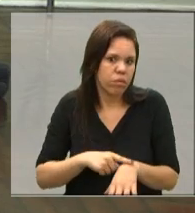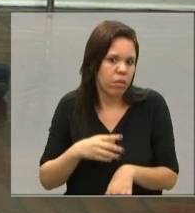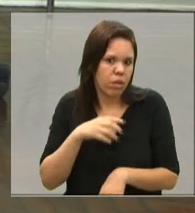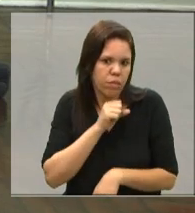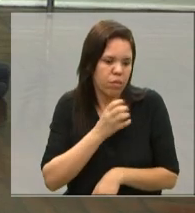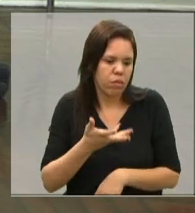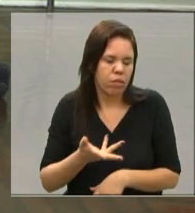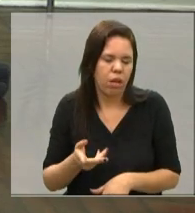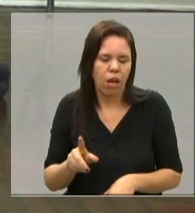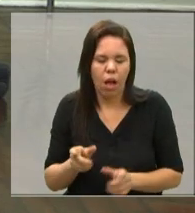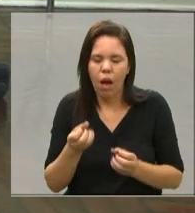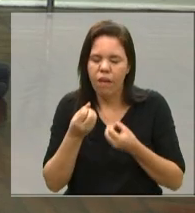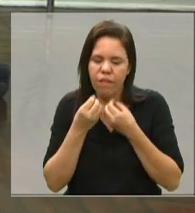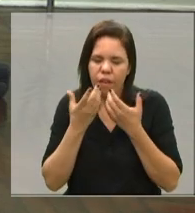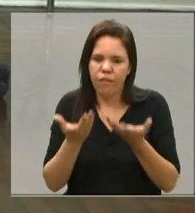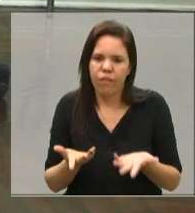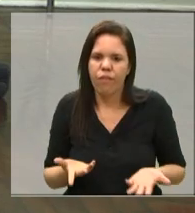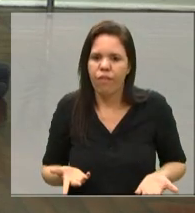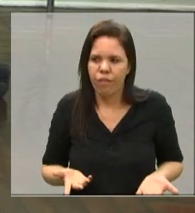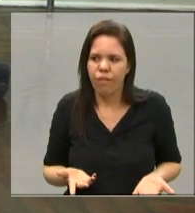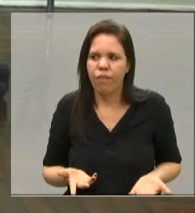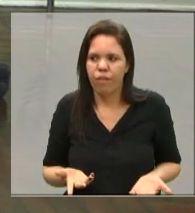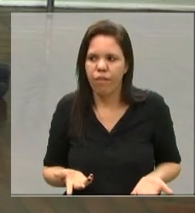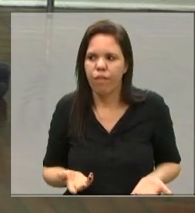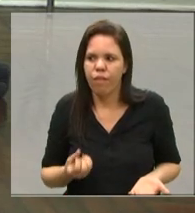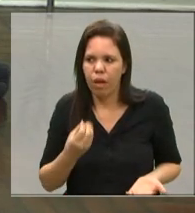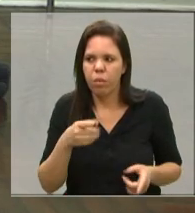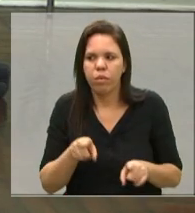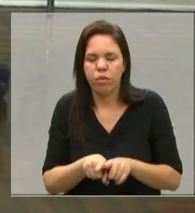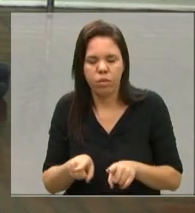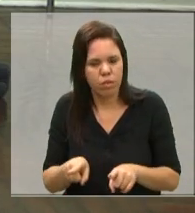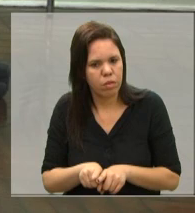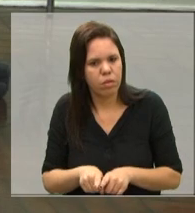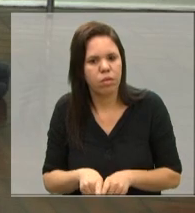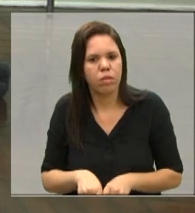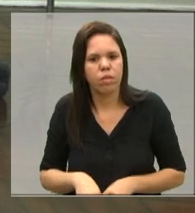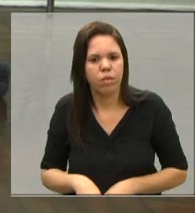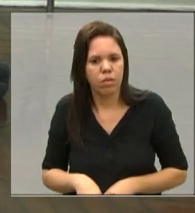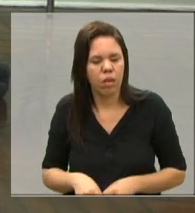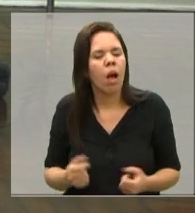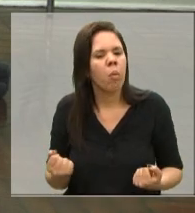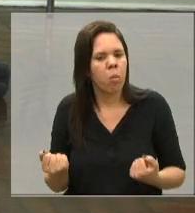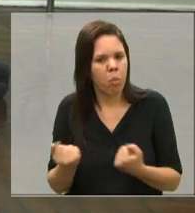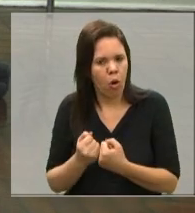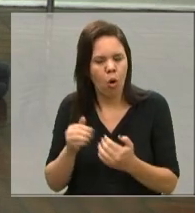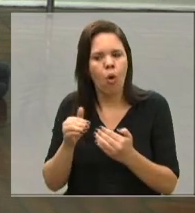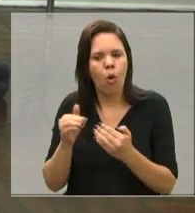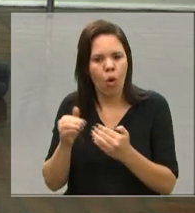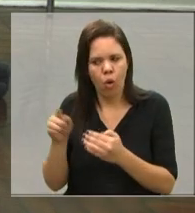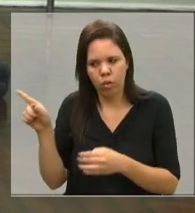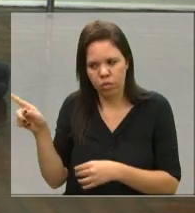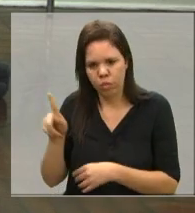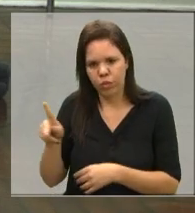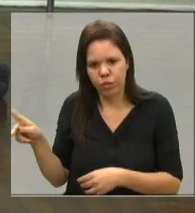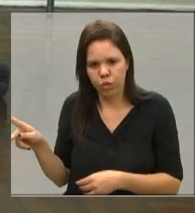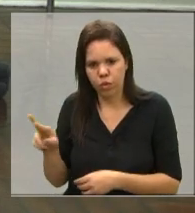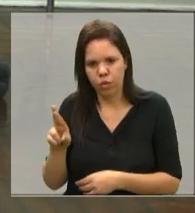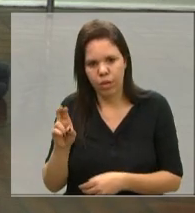fala interessante também. Eu apoio também, concordo também com a fala do professor